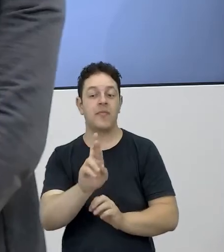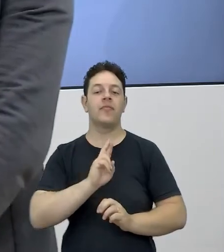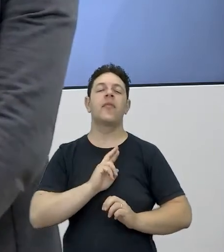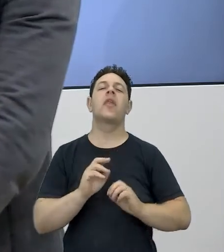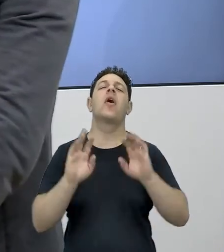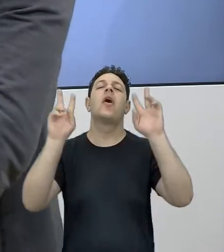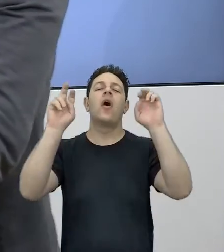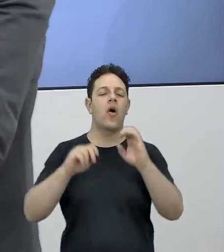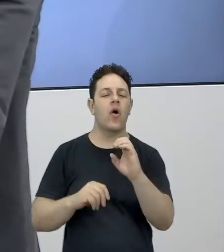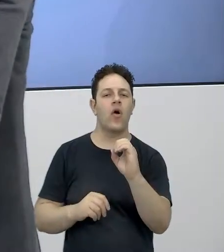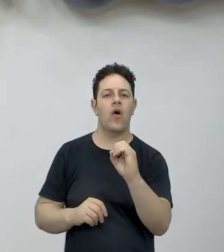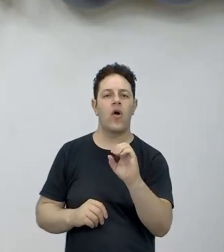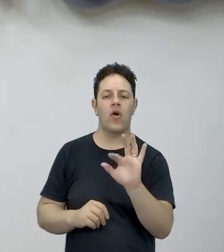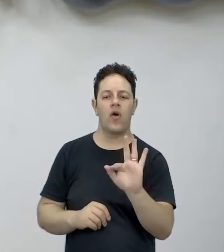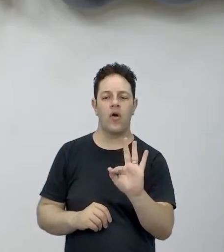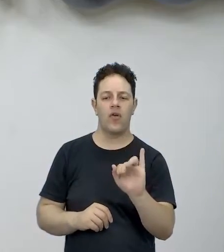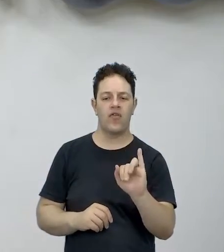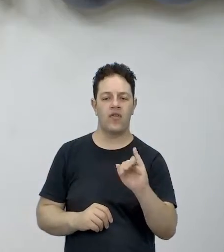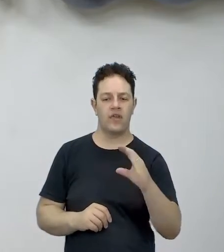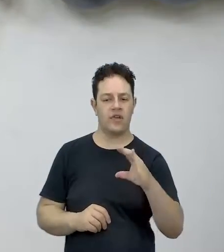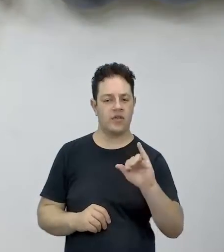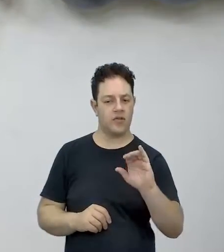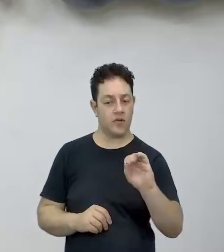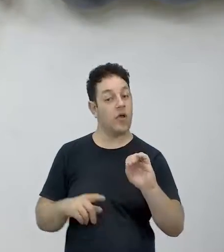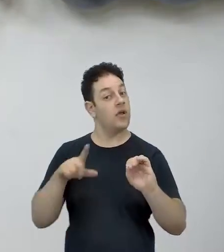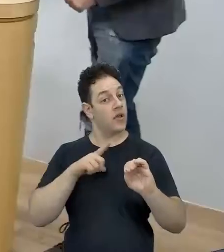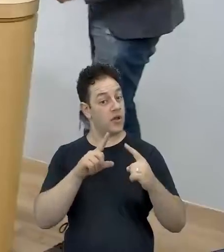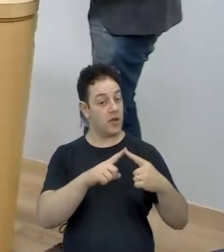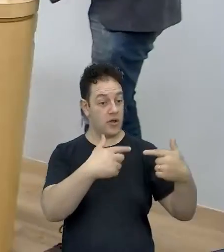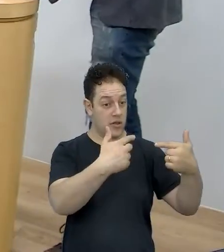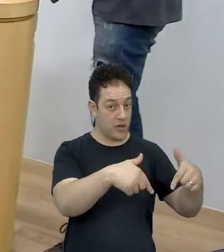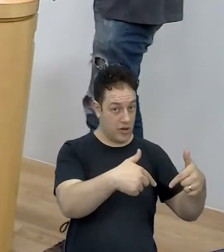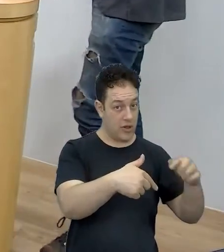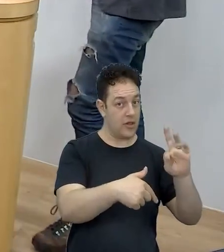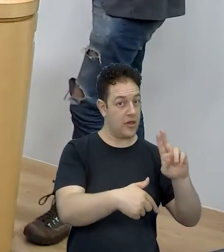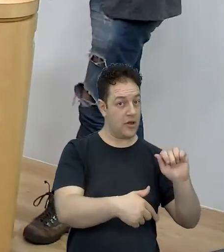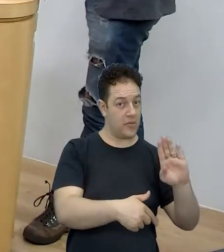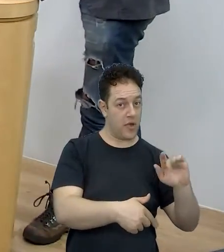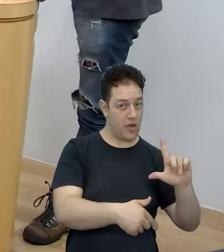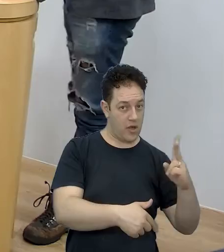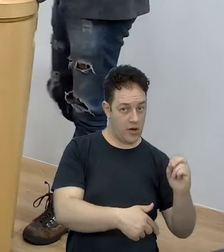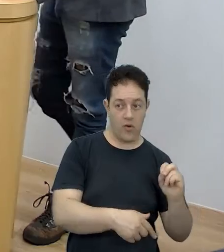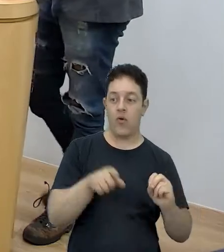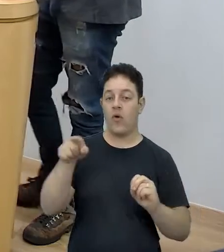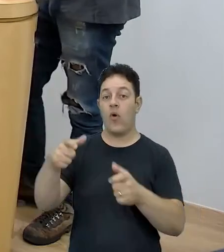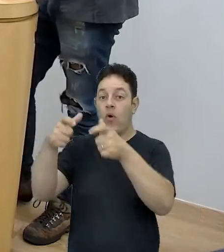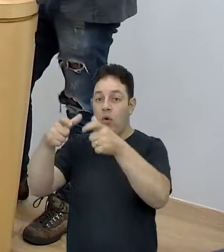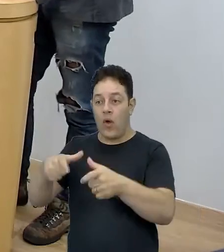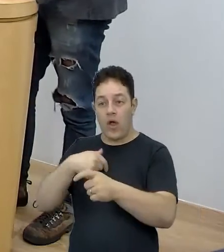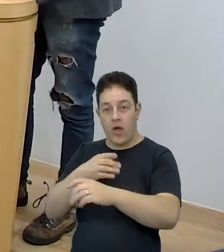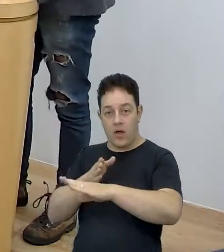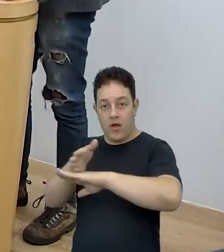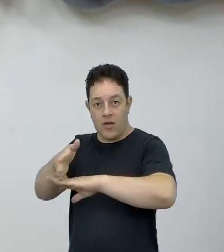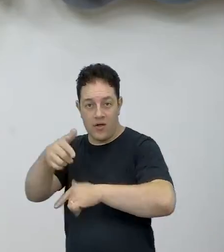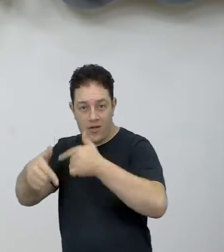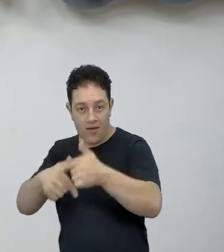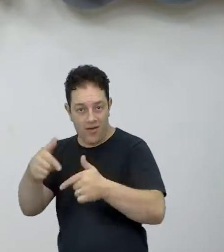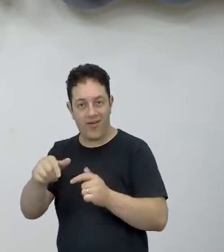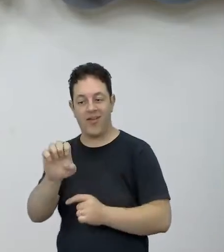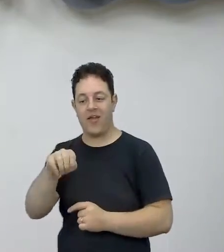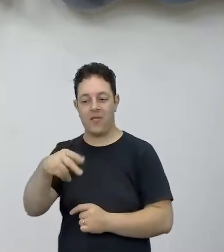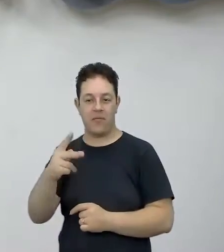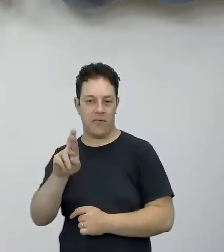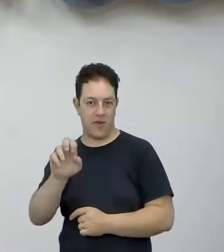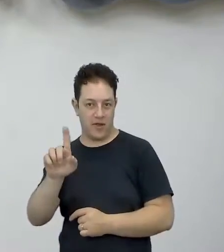você sabe o que é ofício? Tem trabalho, tem emprego e tem ofício. Tem ofício. Vou chutar. Vou dar um exemplo.